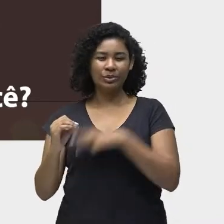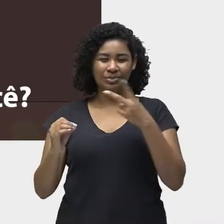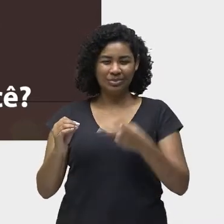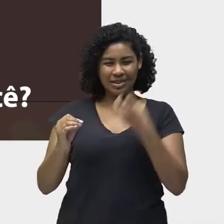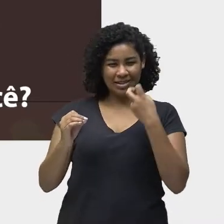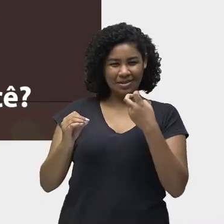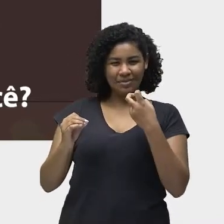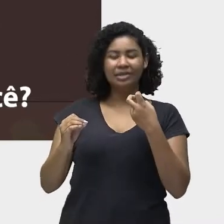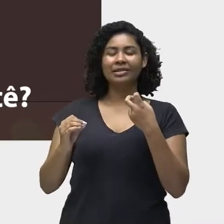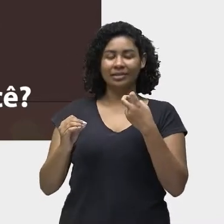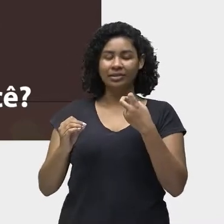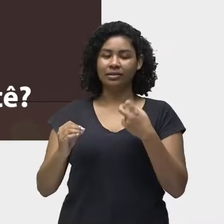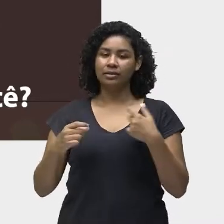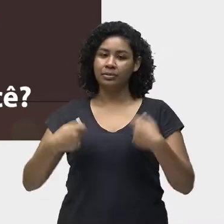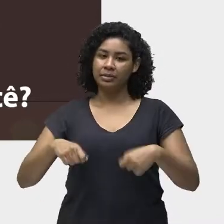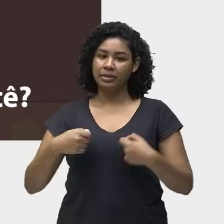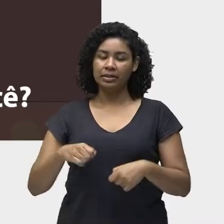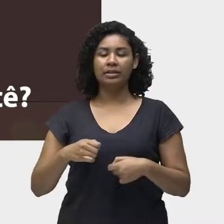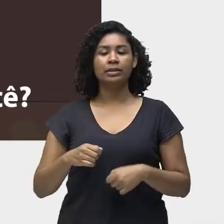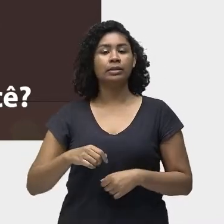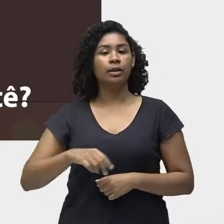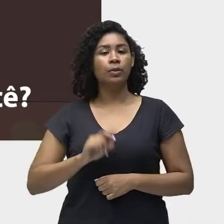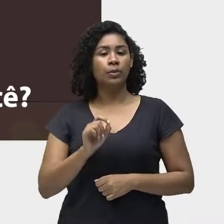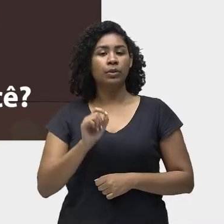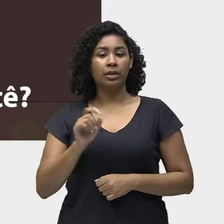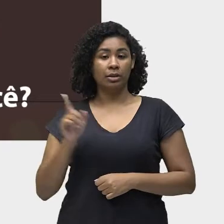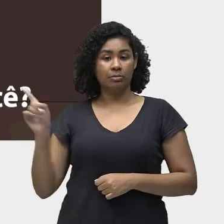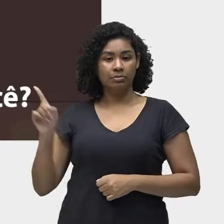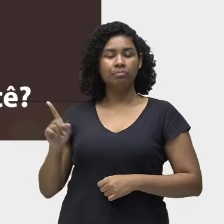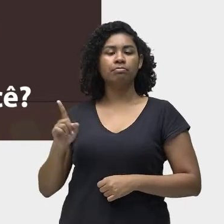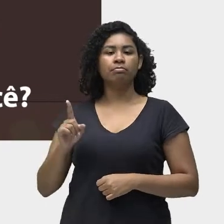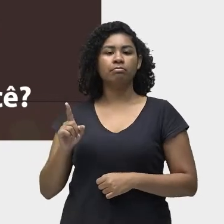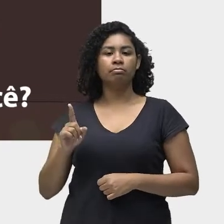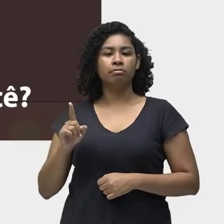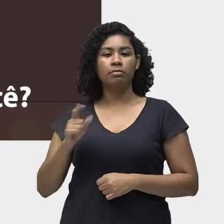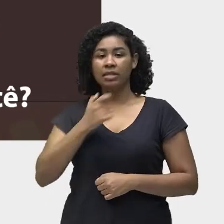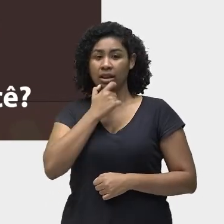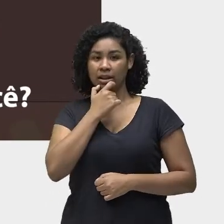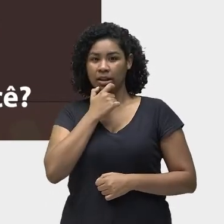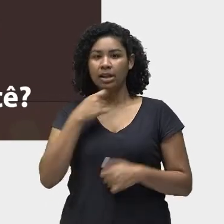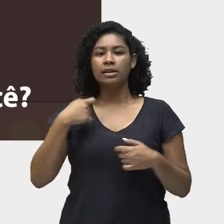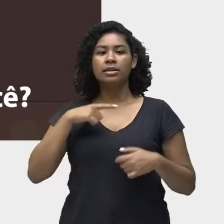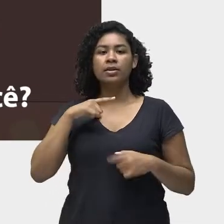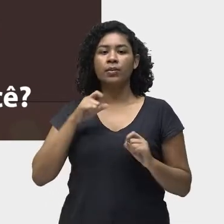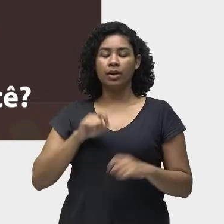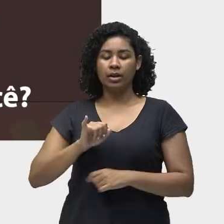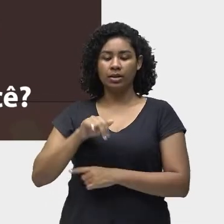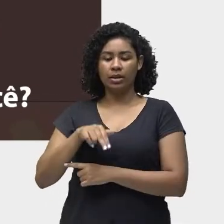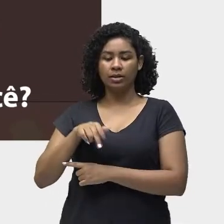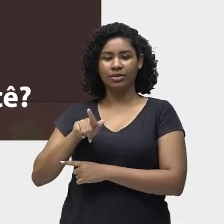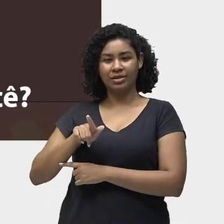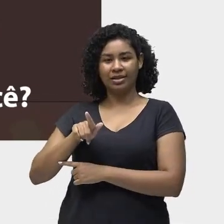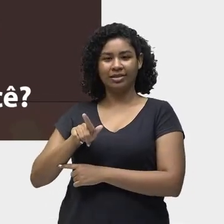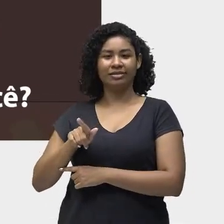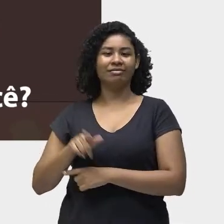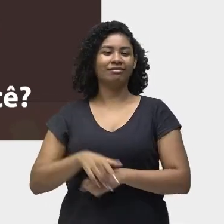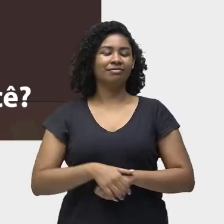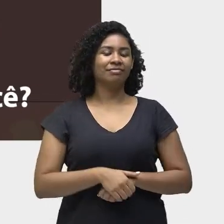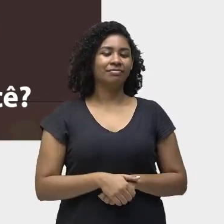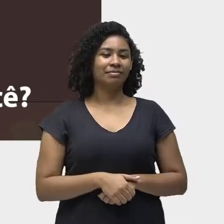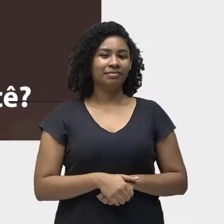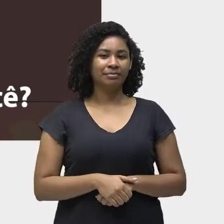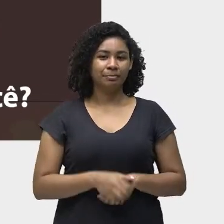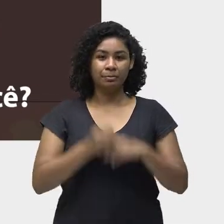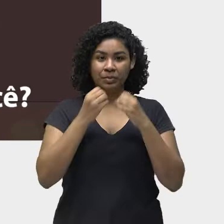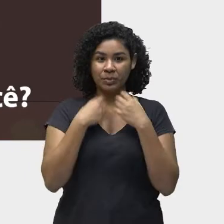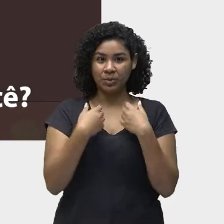tá? Então, indo, ando, em inglês é o ing, que fica lá no final depois do verbo principal. Tudo